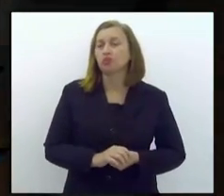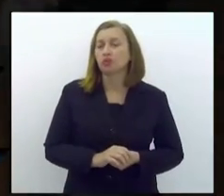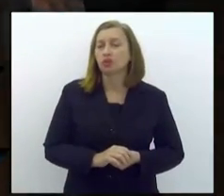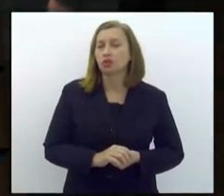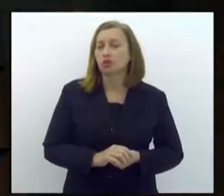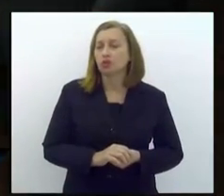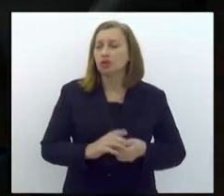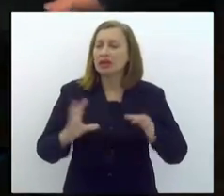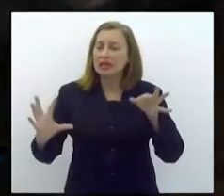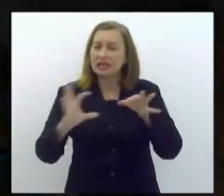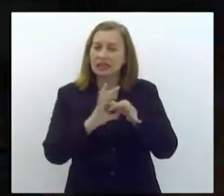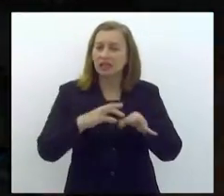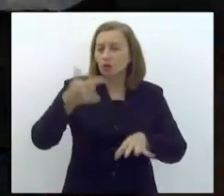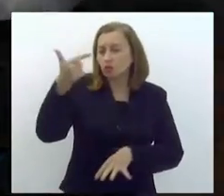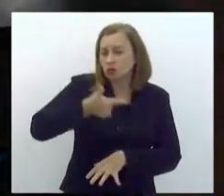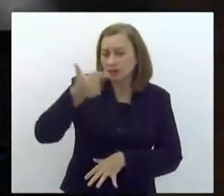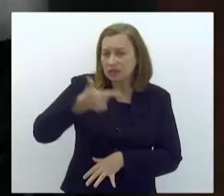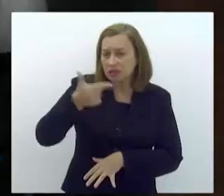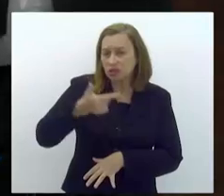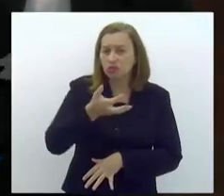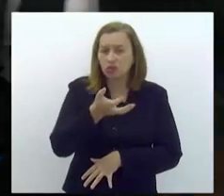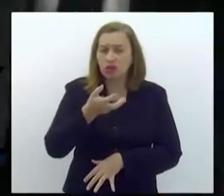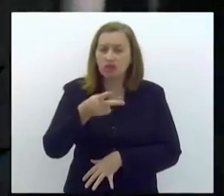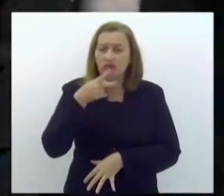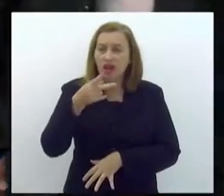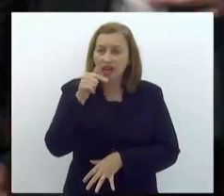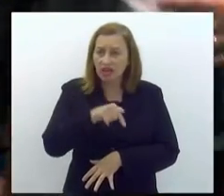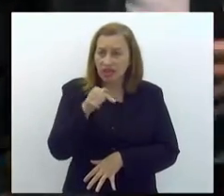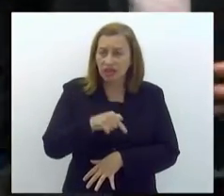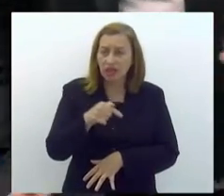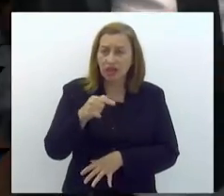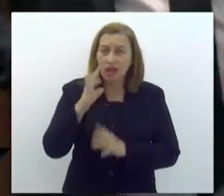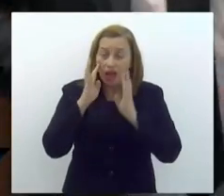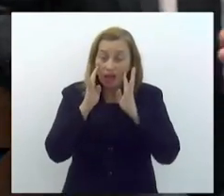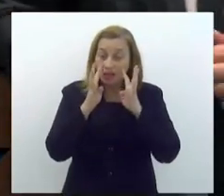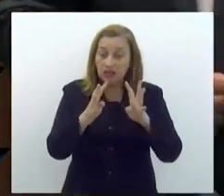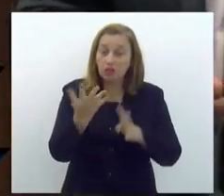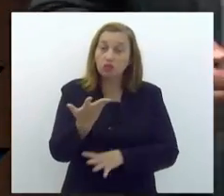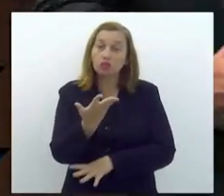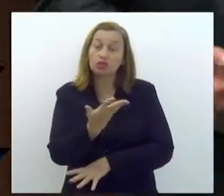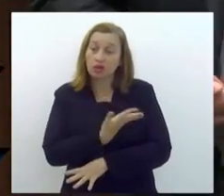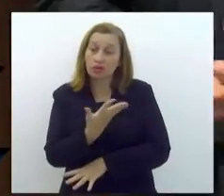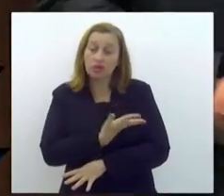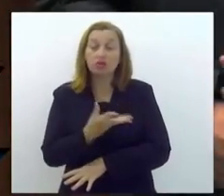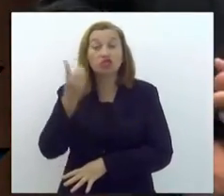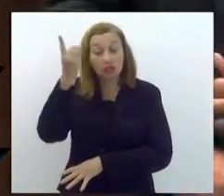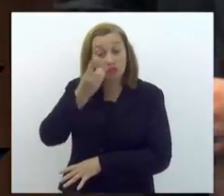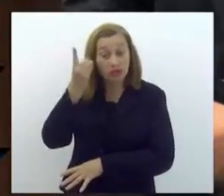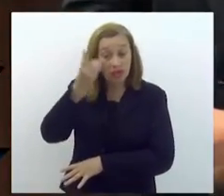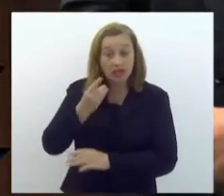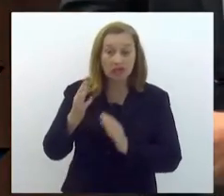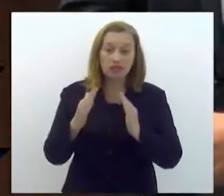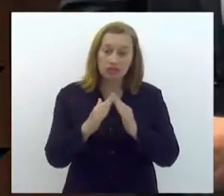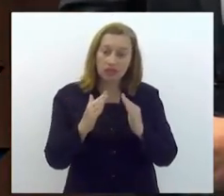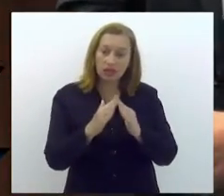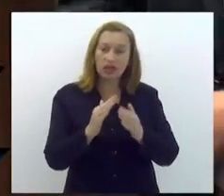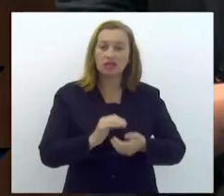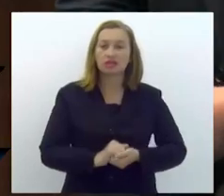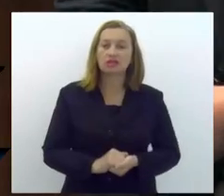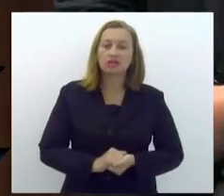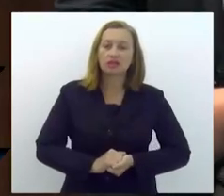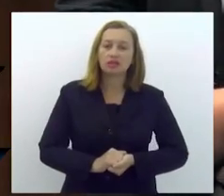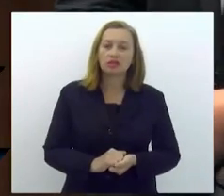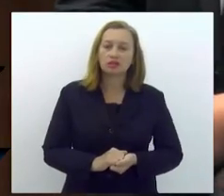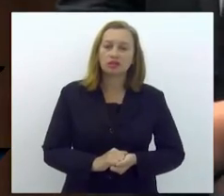o Segundo assunto que eu quero trazer aqui a atenção dos colegas deputados nessa casa a presidência